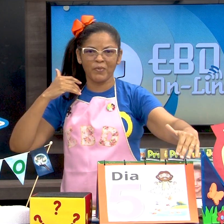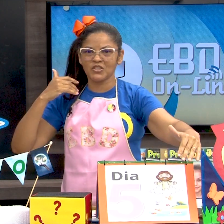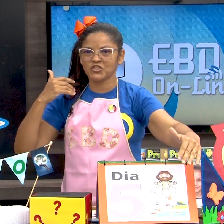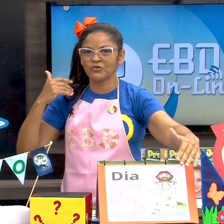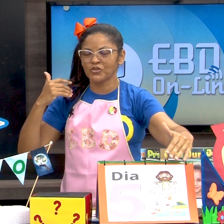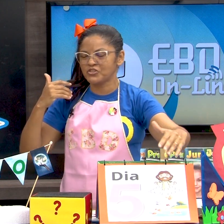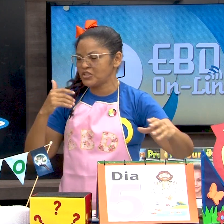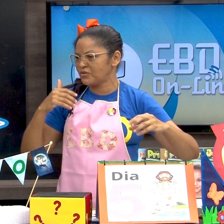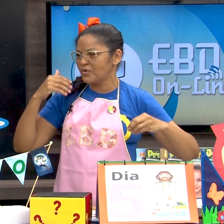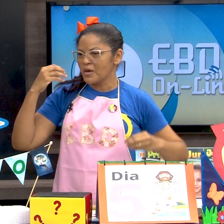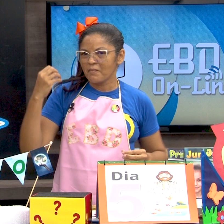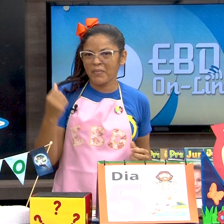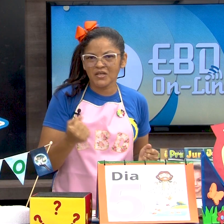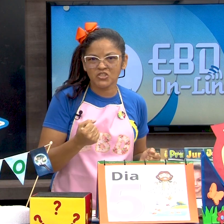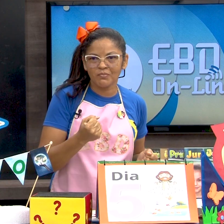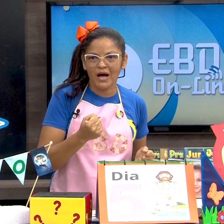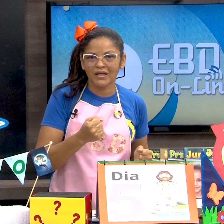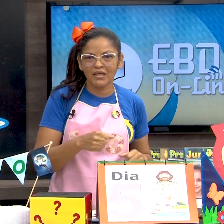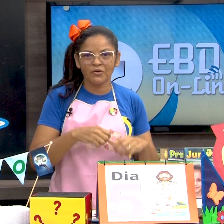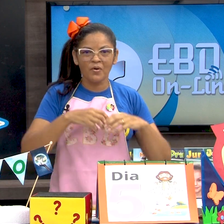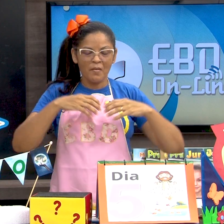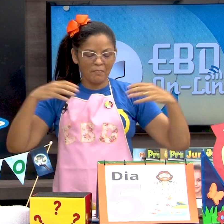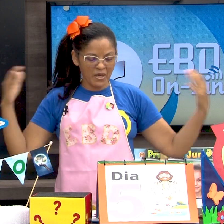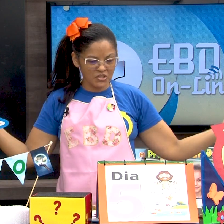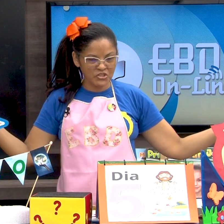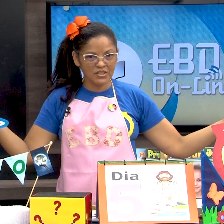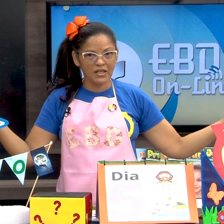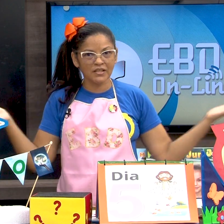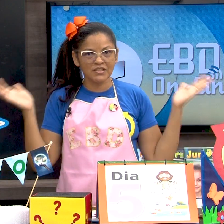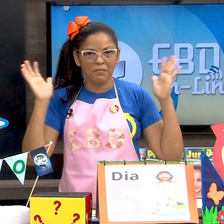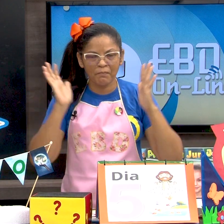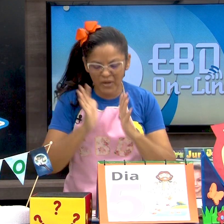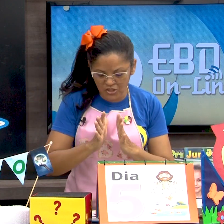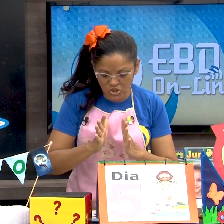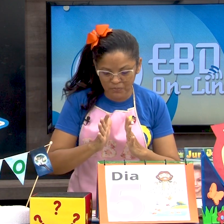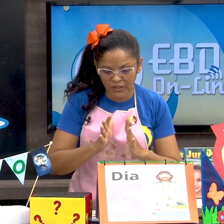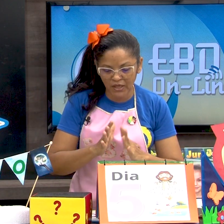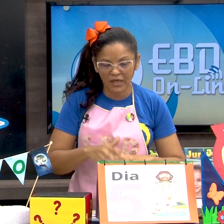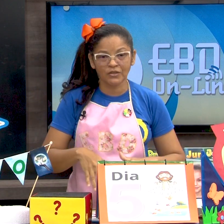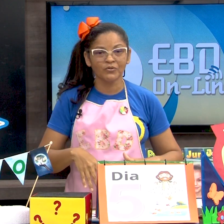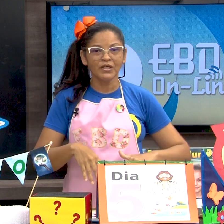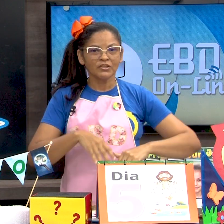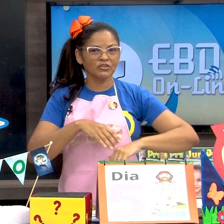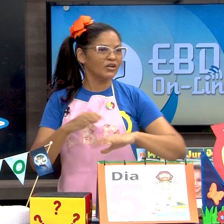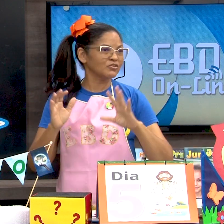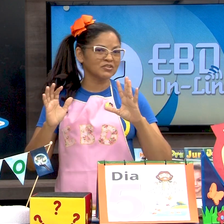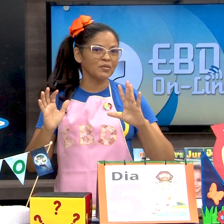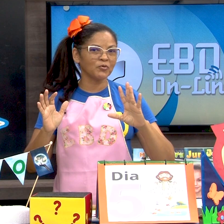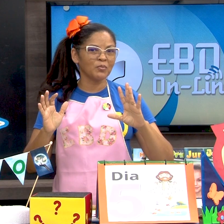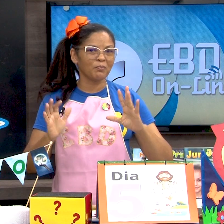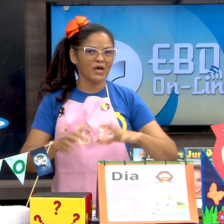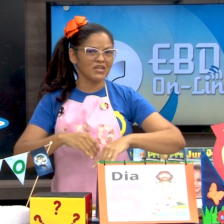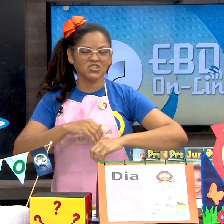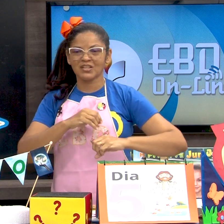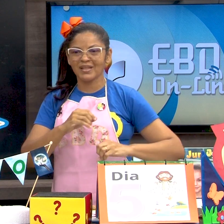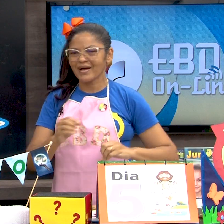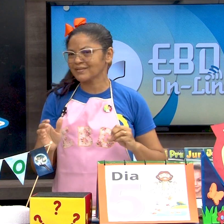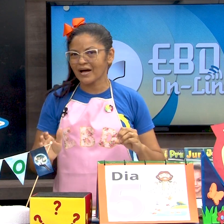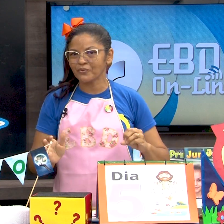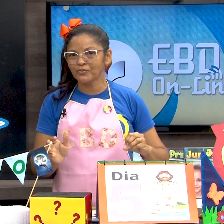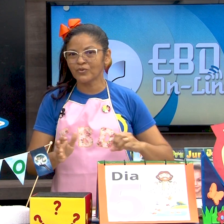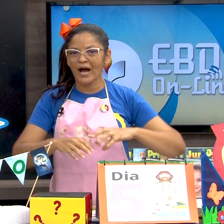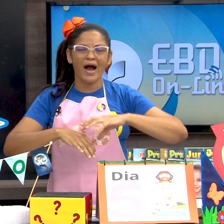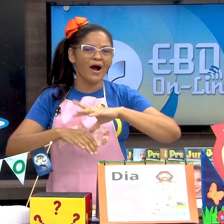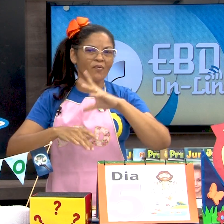criou peixe gordinho peixe Magrinho peixe grande peixe pequeno todo tipo de peixe